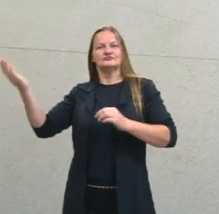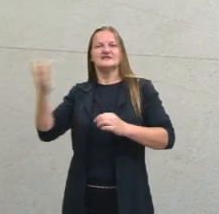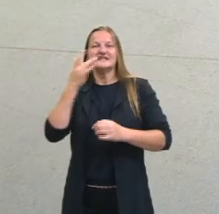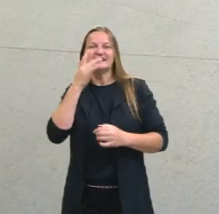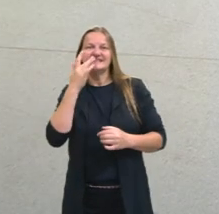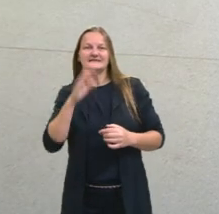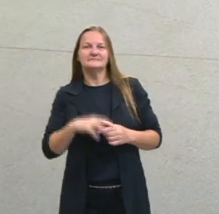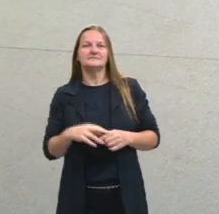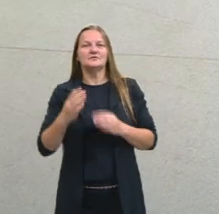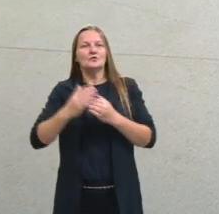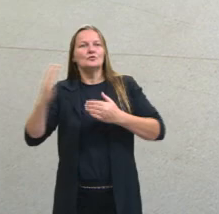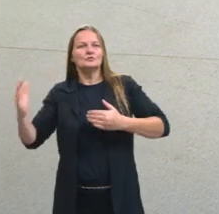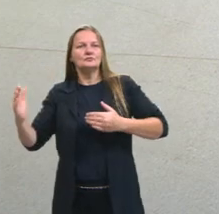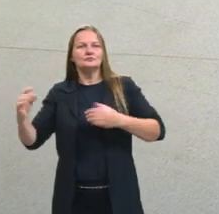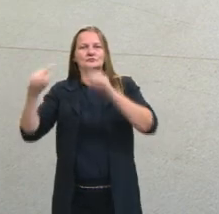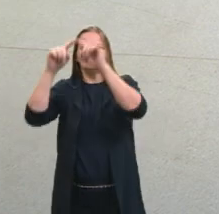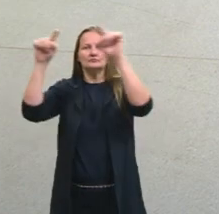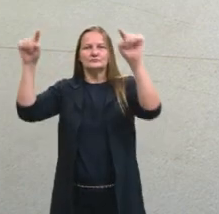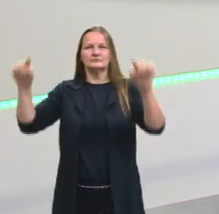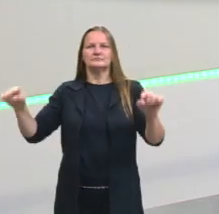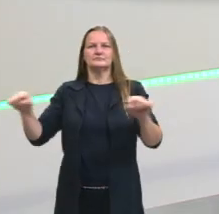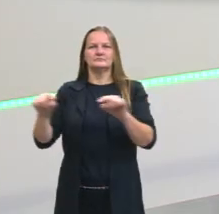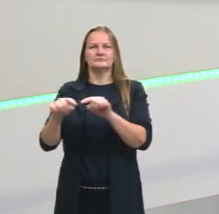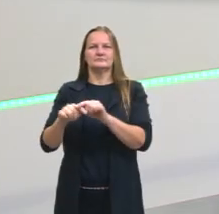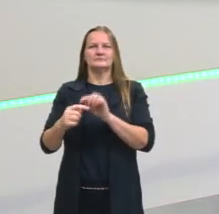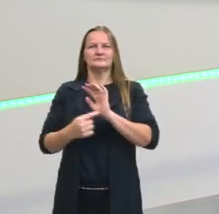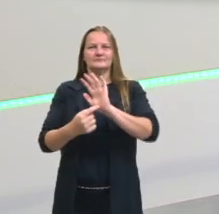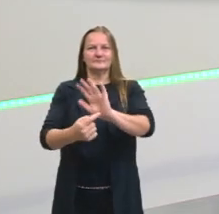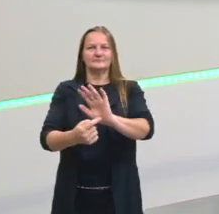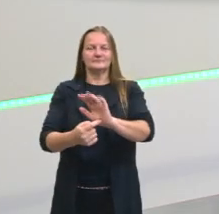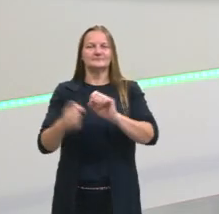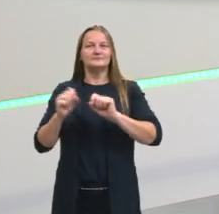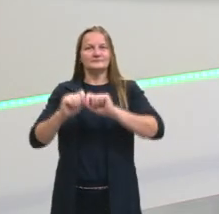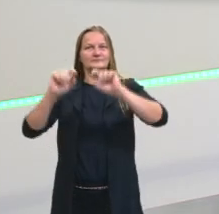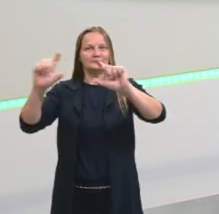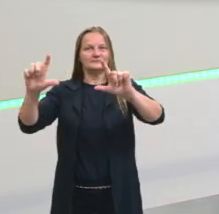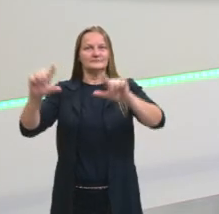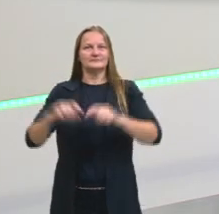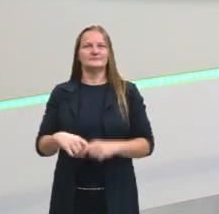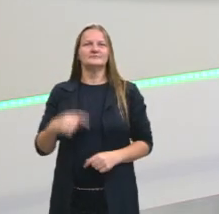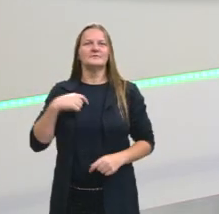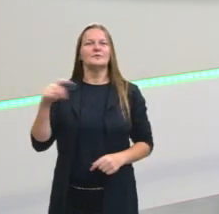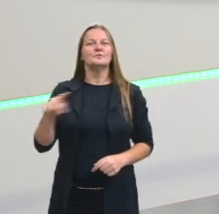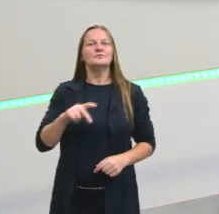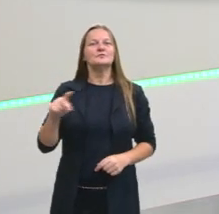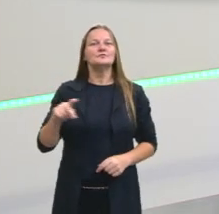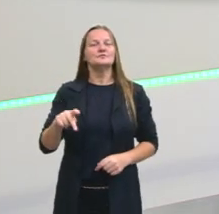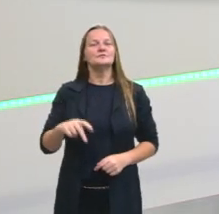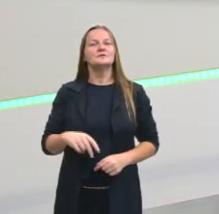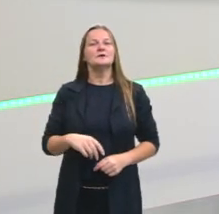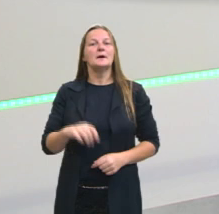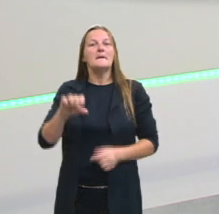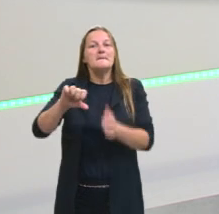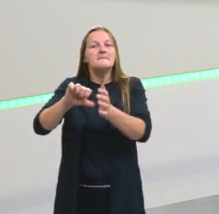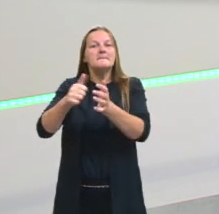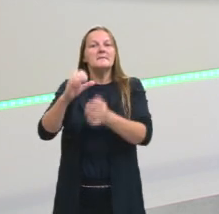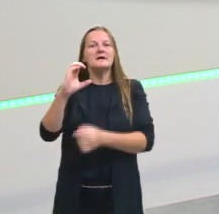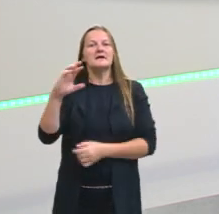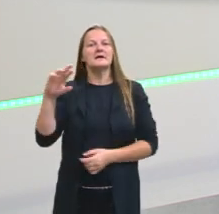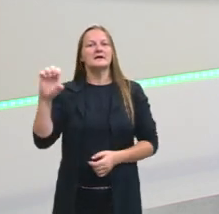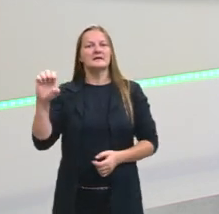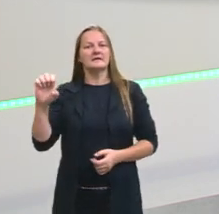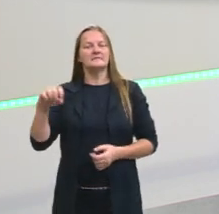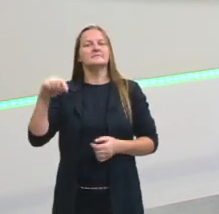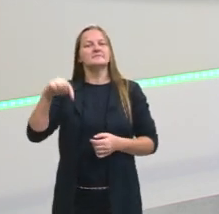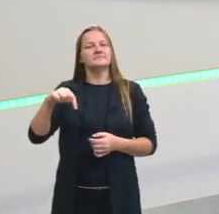e ao meu lado um televisor que mostra os nossos slides Eu sou professor da 1ª cre no